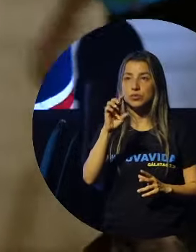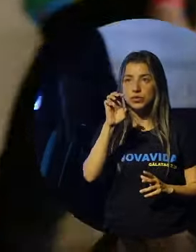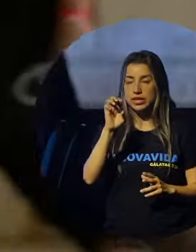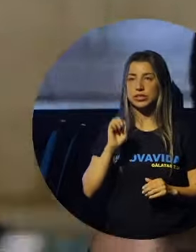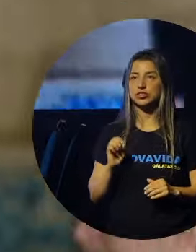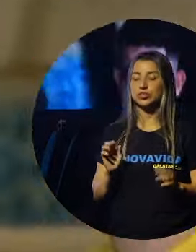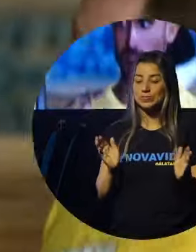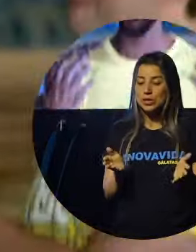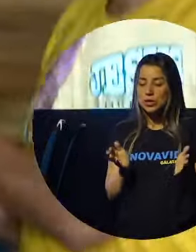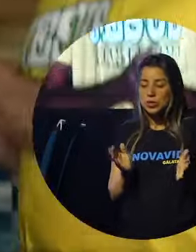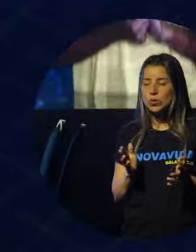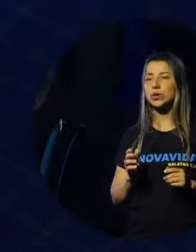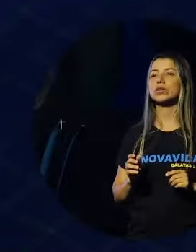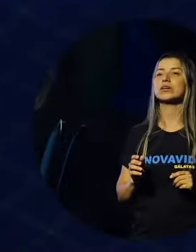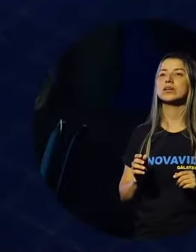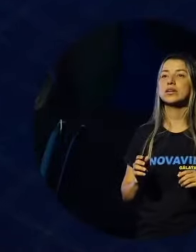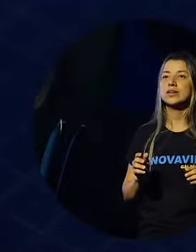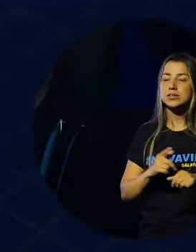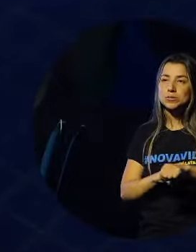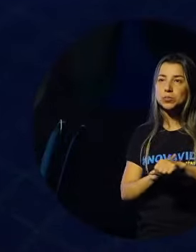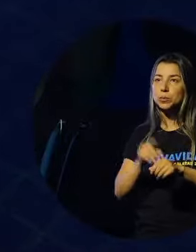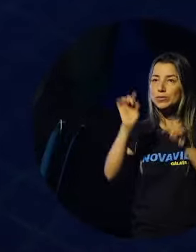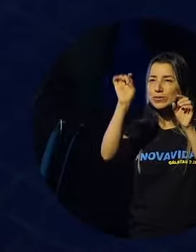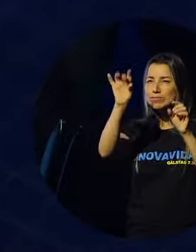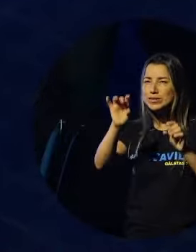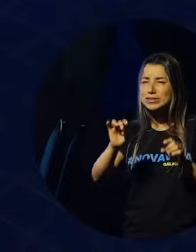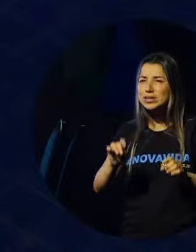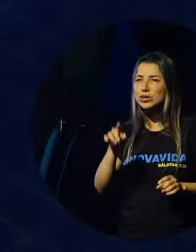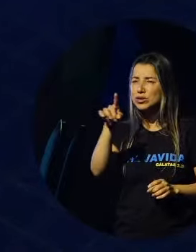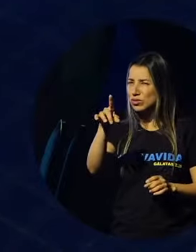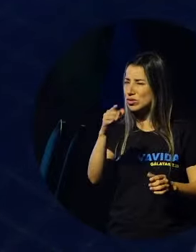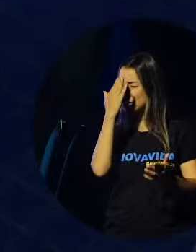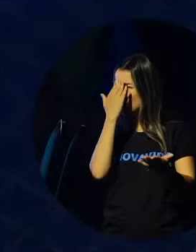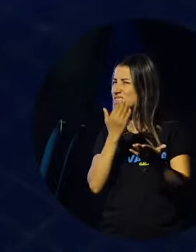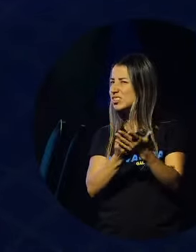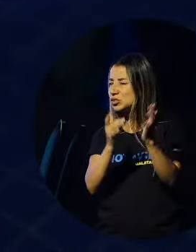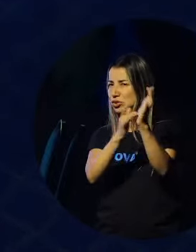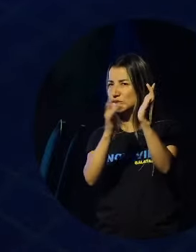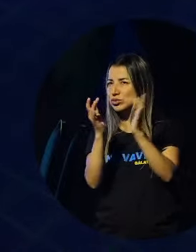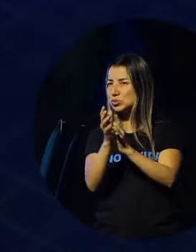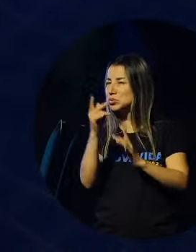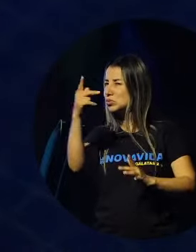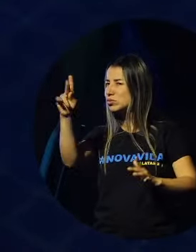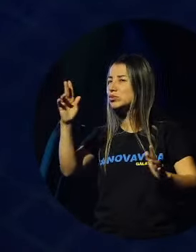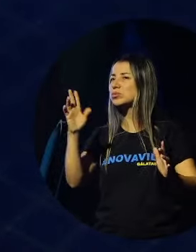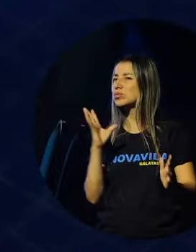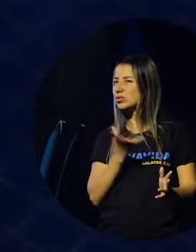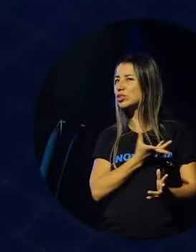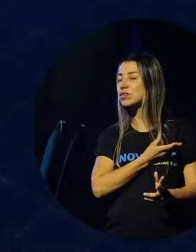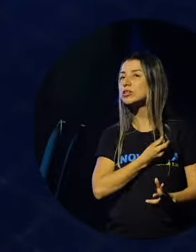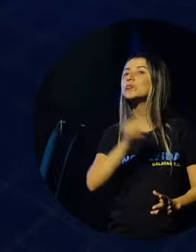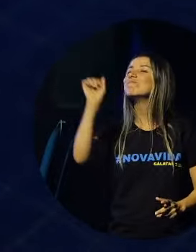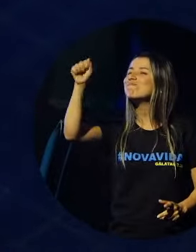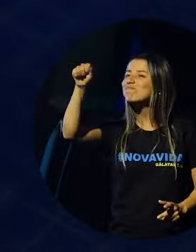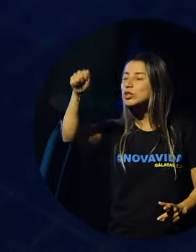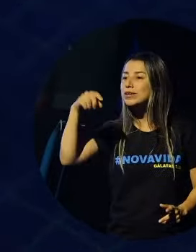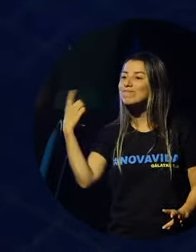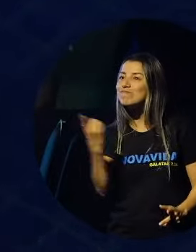especial. Júlio, você crê em Jesus como seu Salvador? Sim, nós, pastores